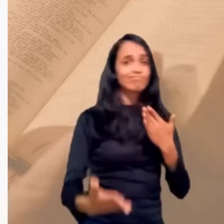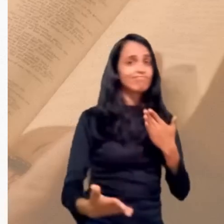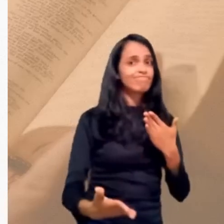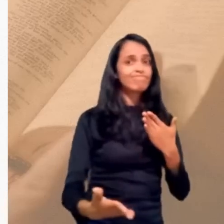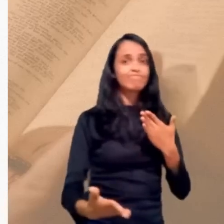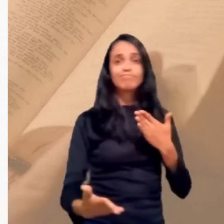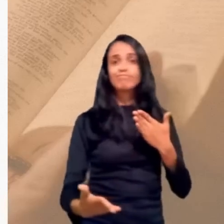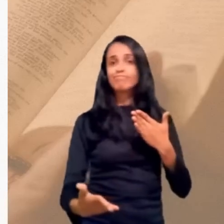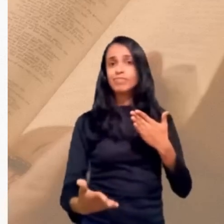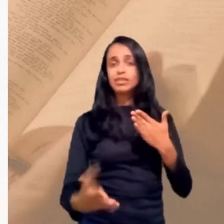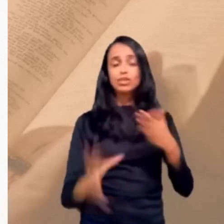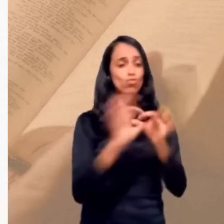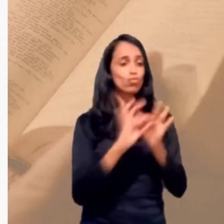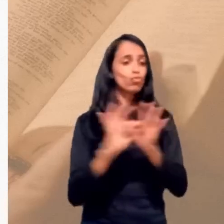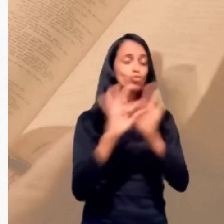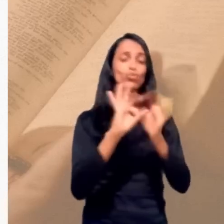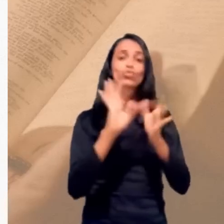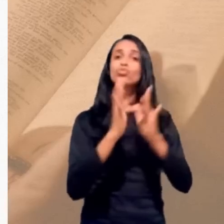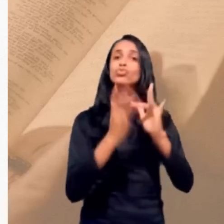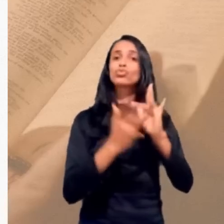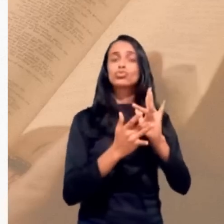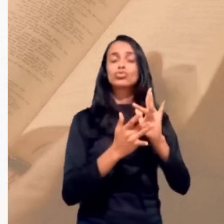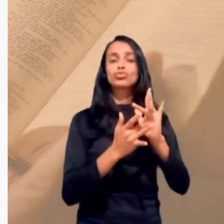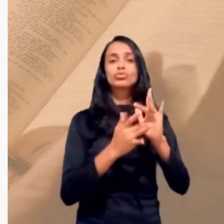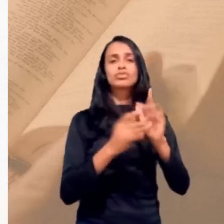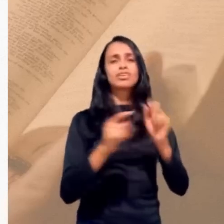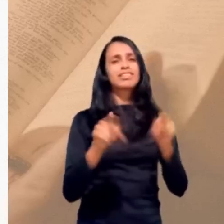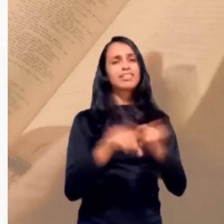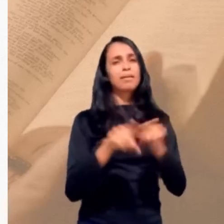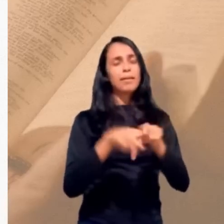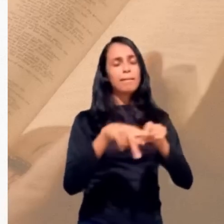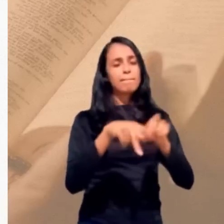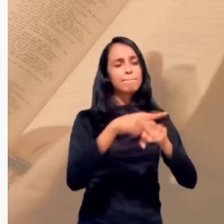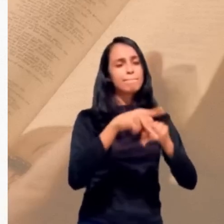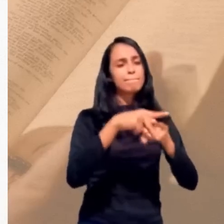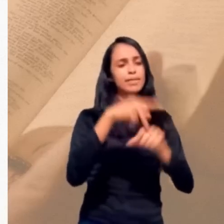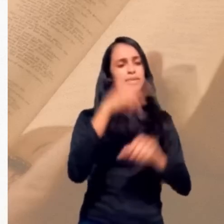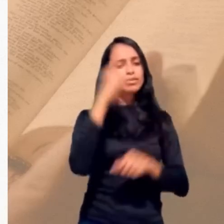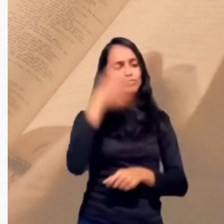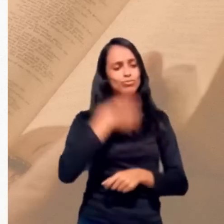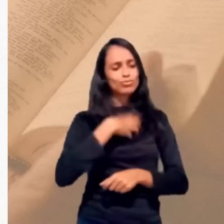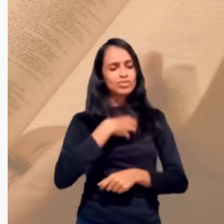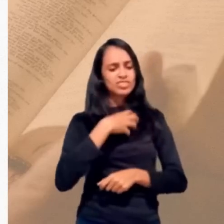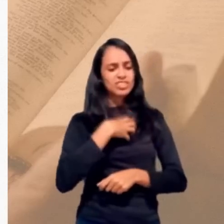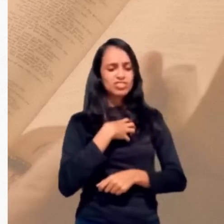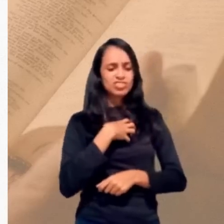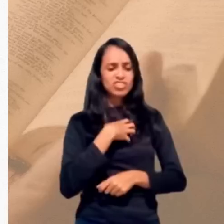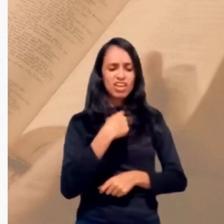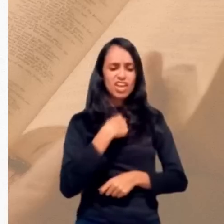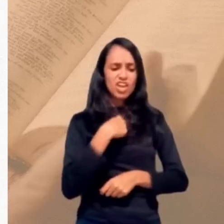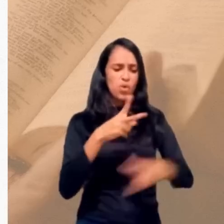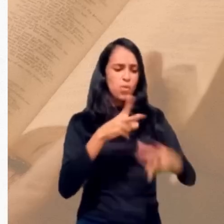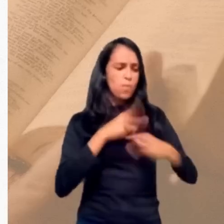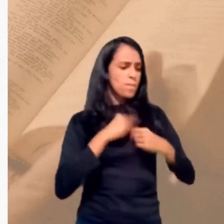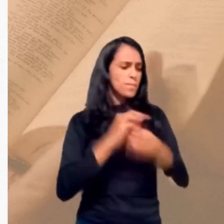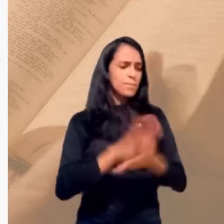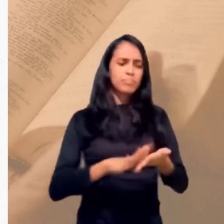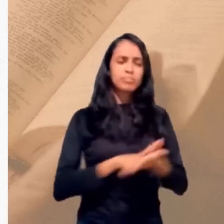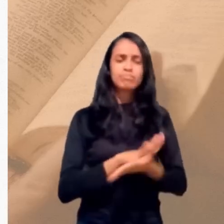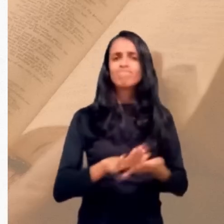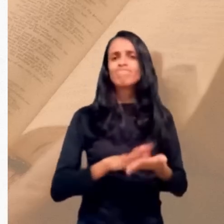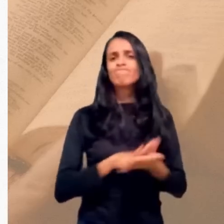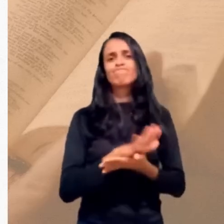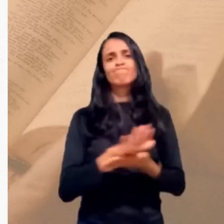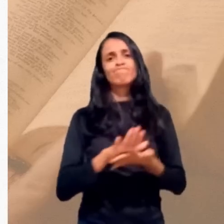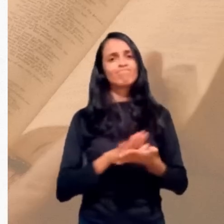ele próprio sentia haver perdido o direito ao depósito que lhe fora